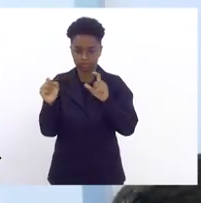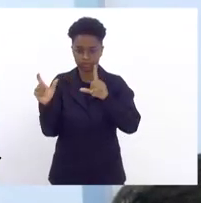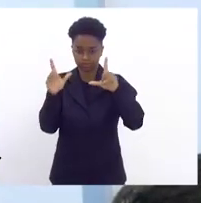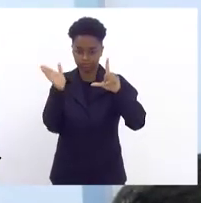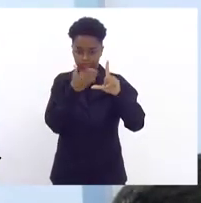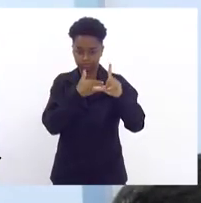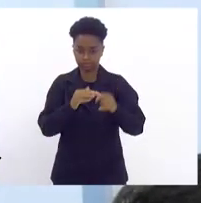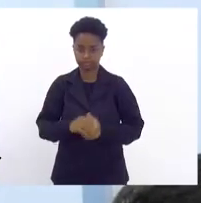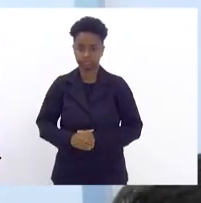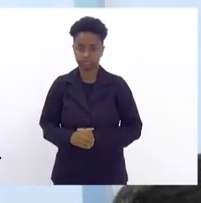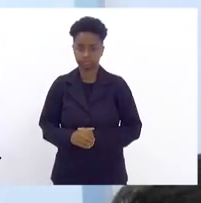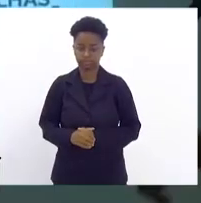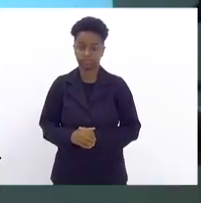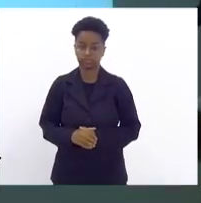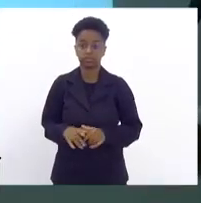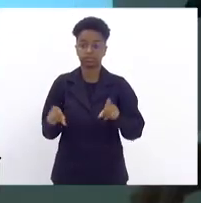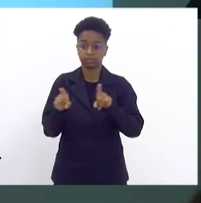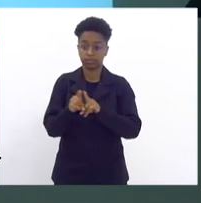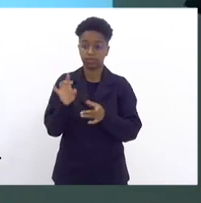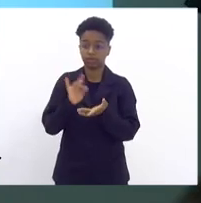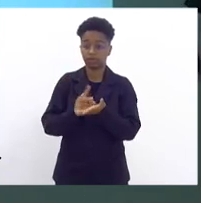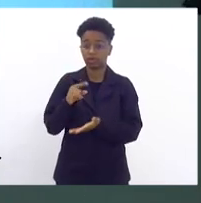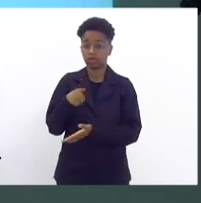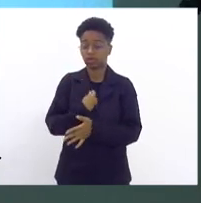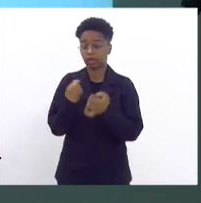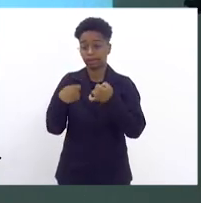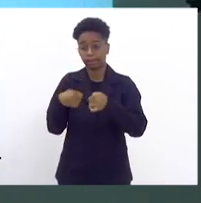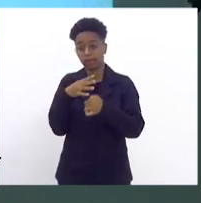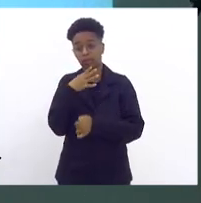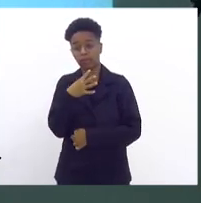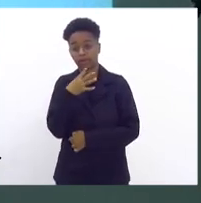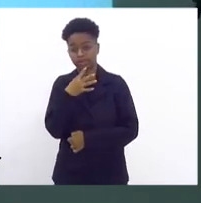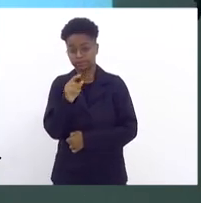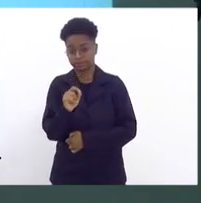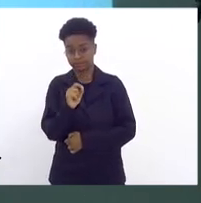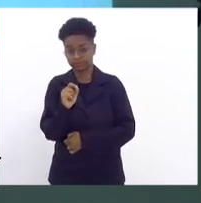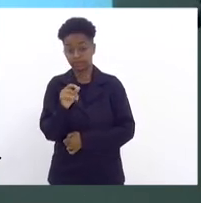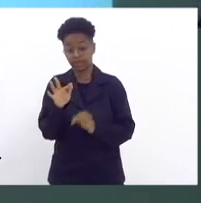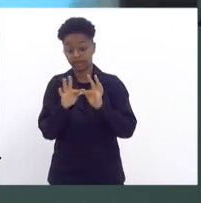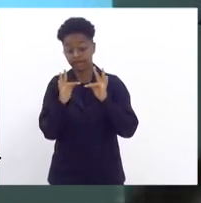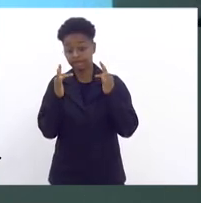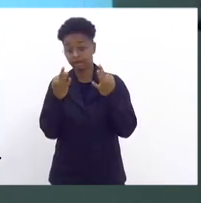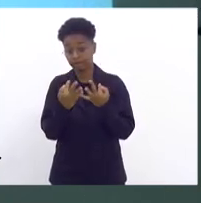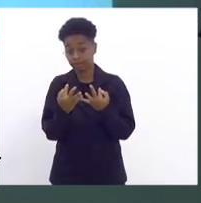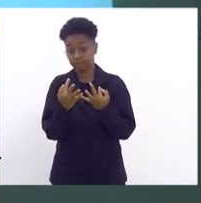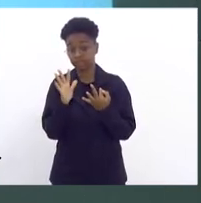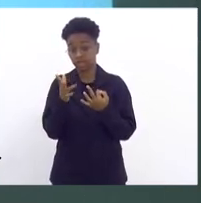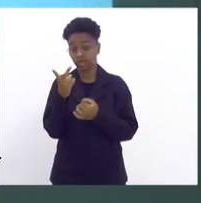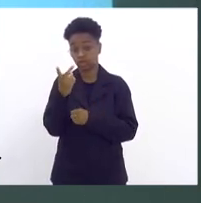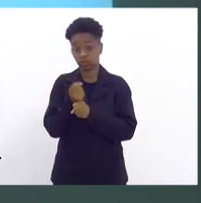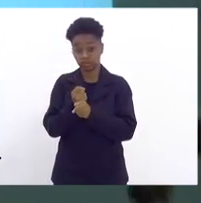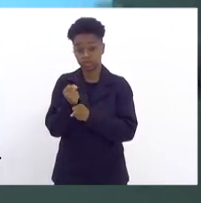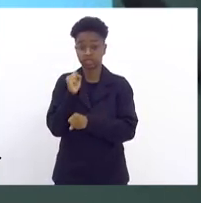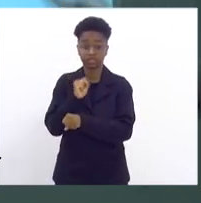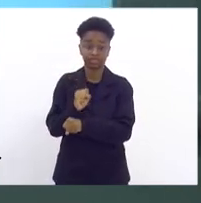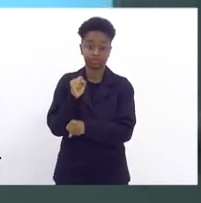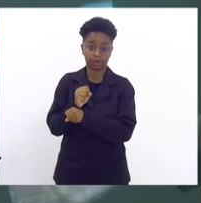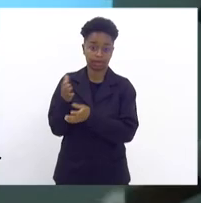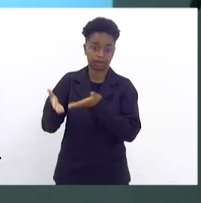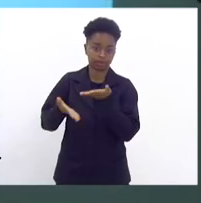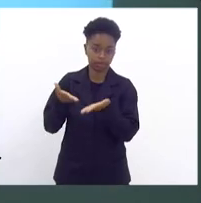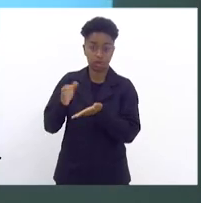e a realidade que a gente precisa conhecer famílias que há dois anos aguardam consulta ou